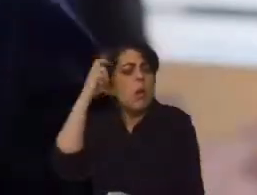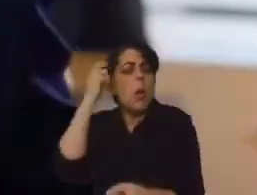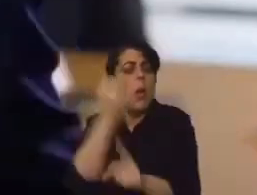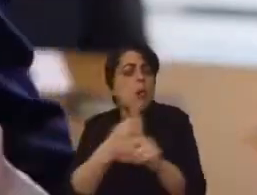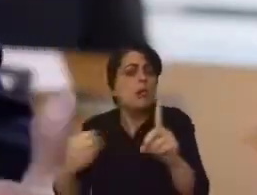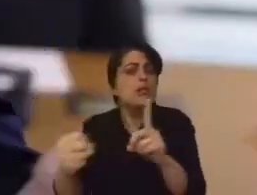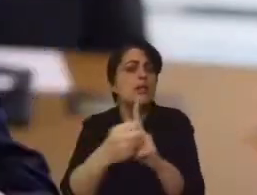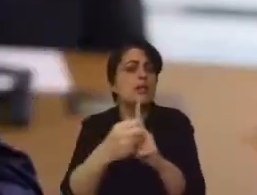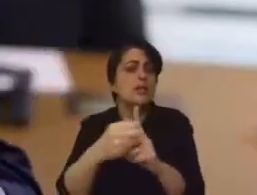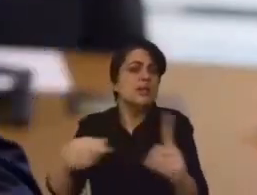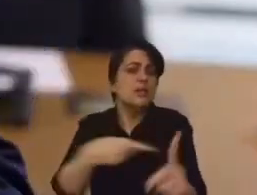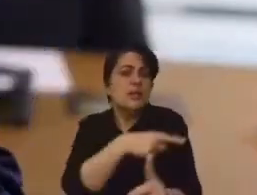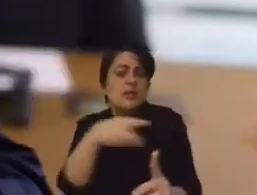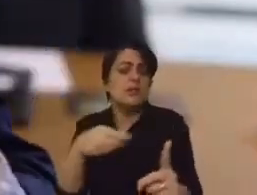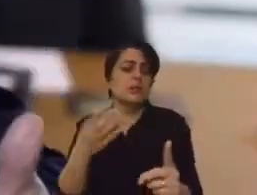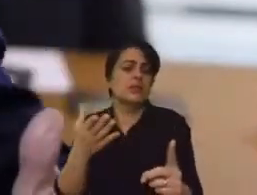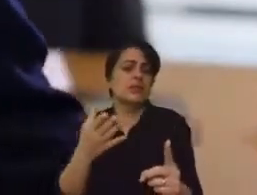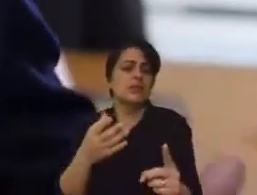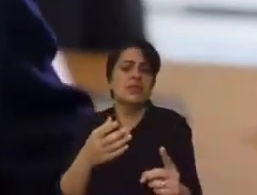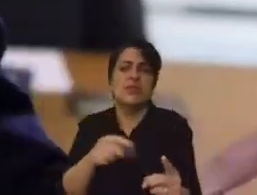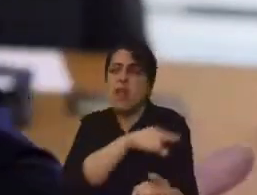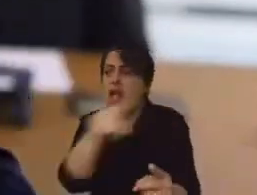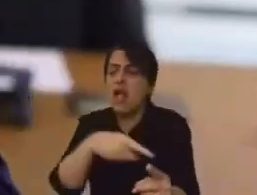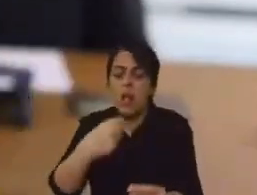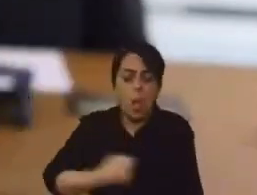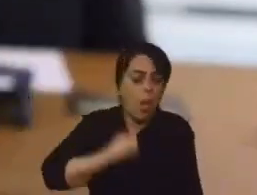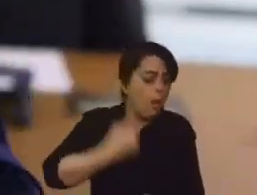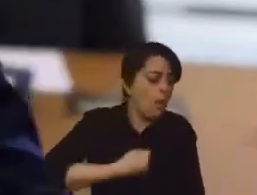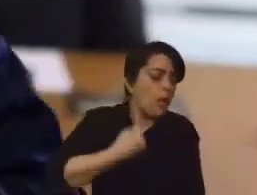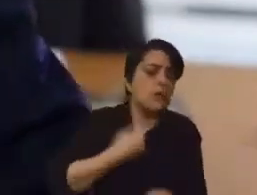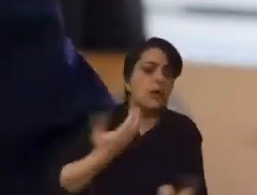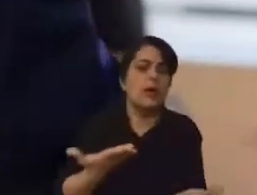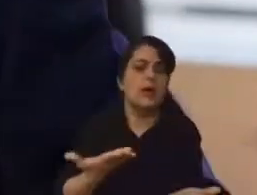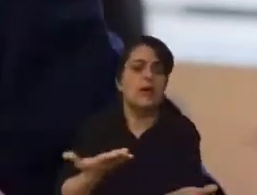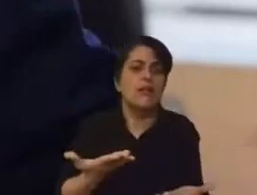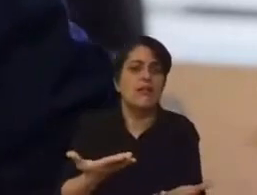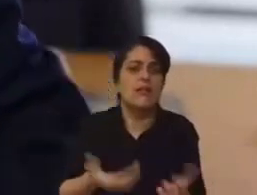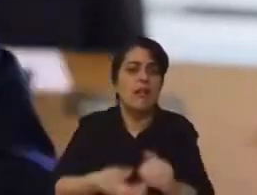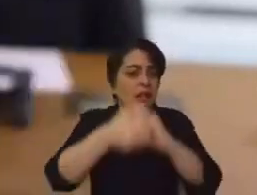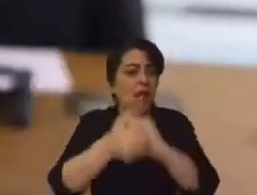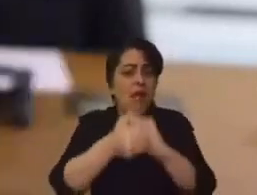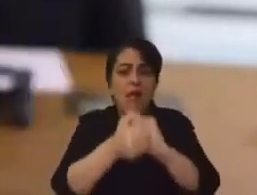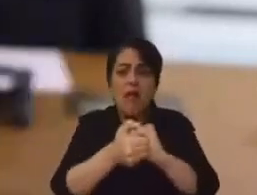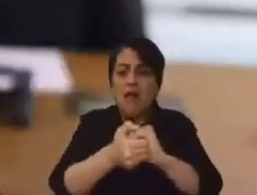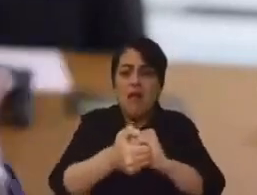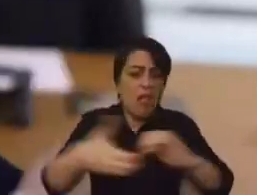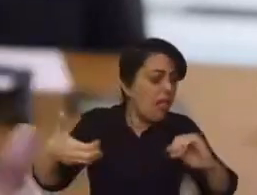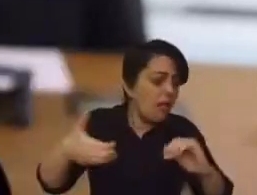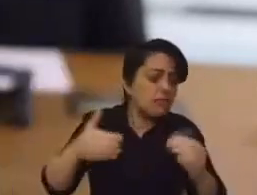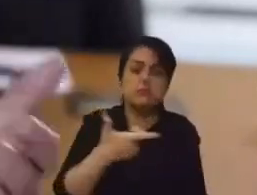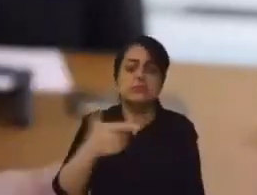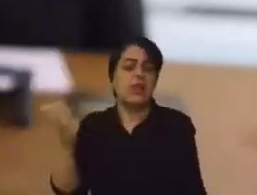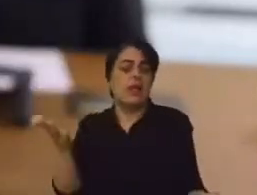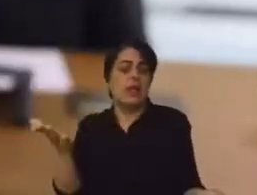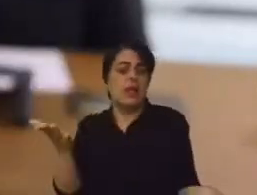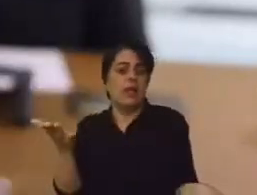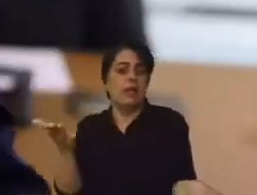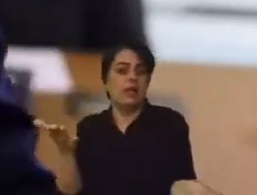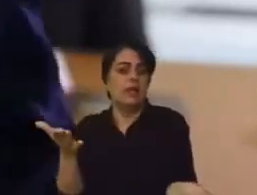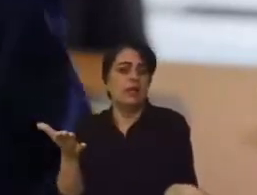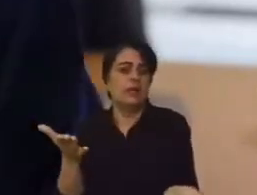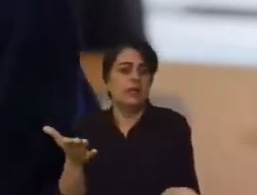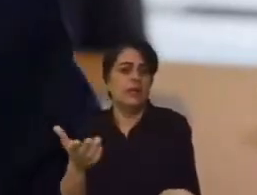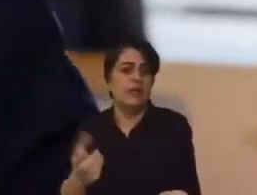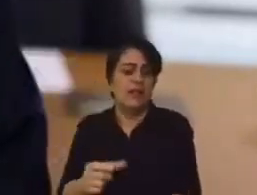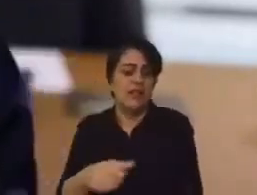mundo é inimigo de todo mundo, sabe, as pessoas não se cumprimentam mais, quando se cumprimentam com ódio, as pessoas têm inveja